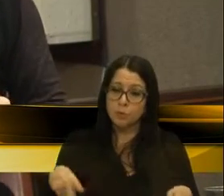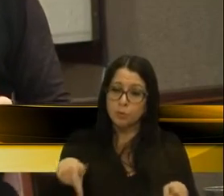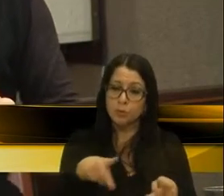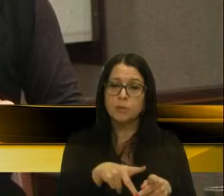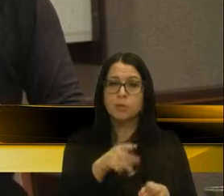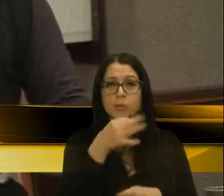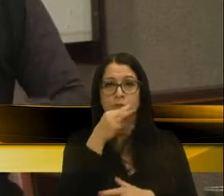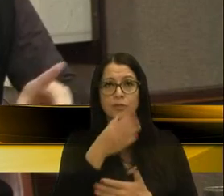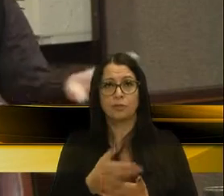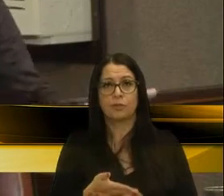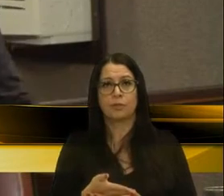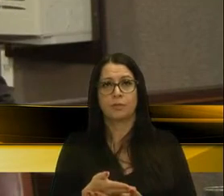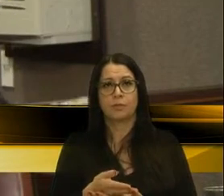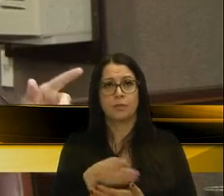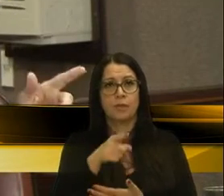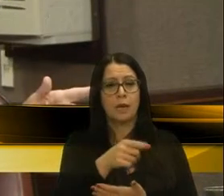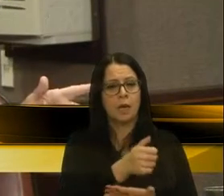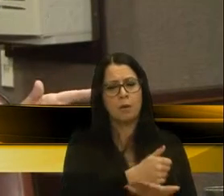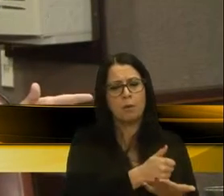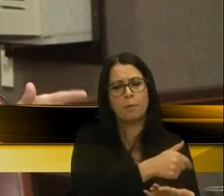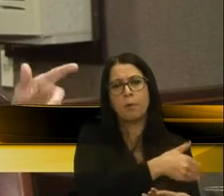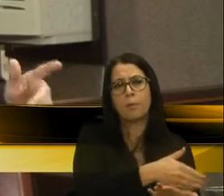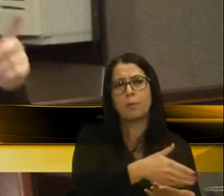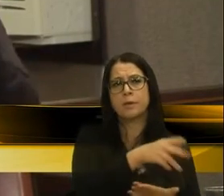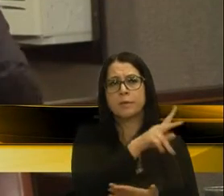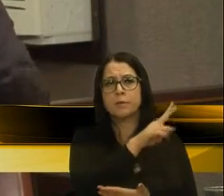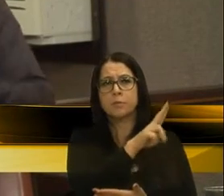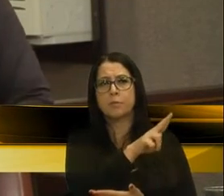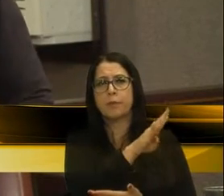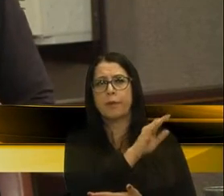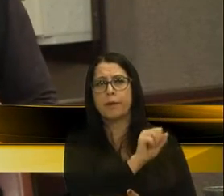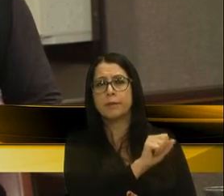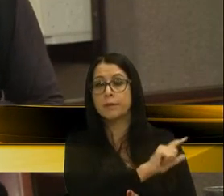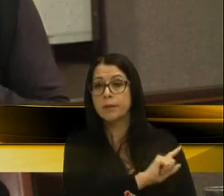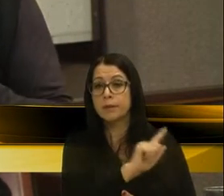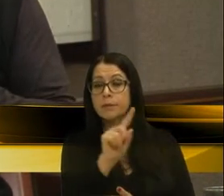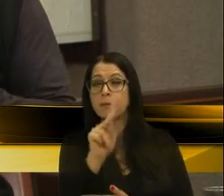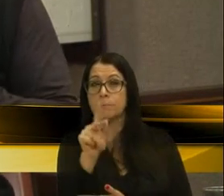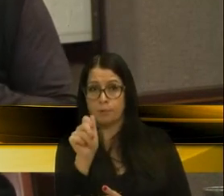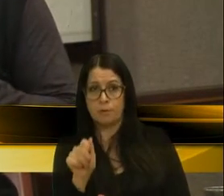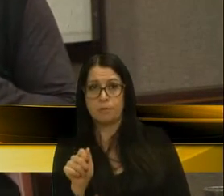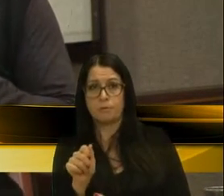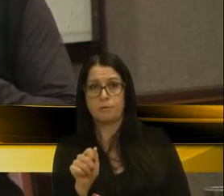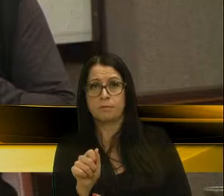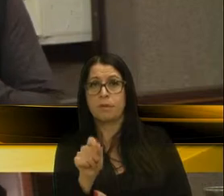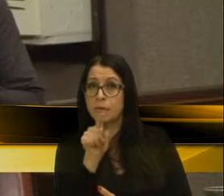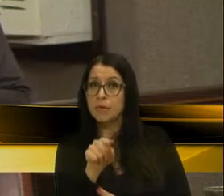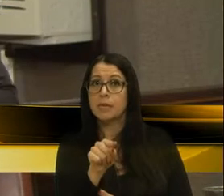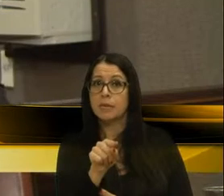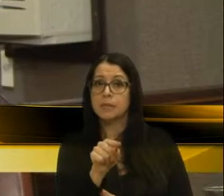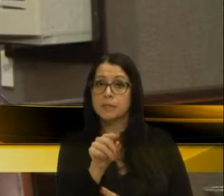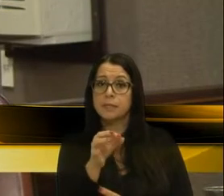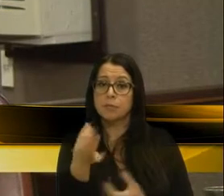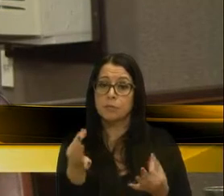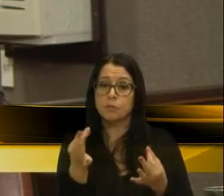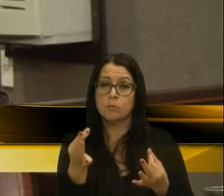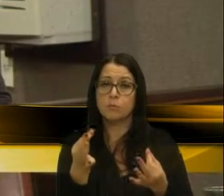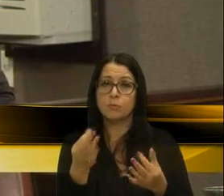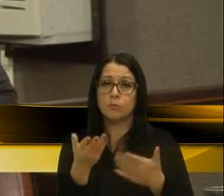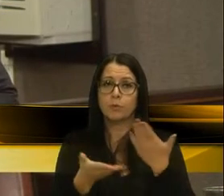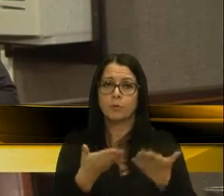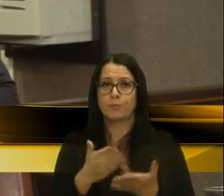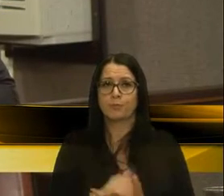de Caxias do Sul, lá na base, lá no posto de saúde, até as unidades de pronto atendimento, excelência no atendimento.